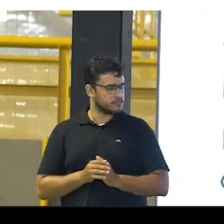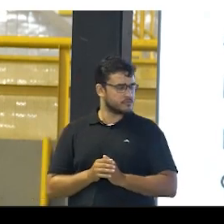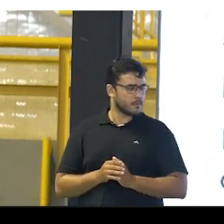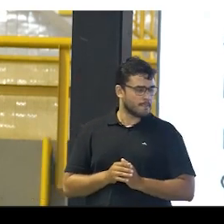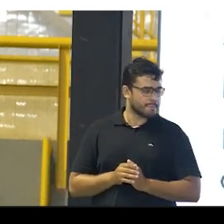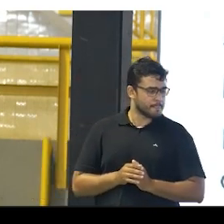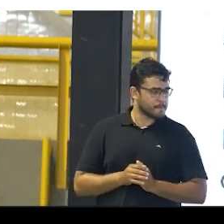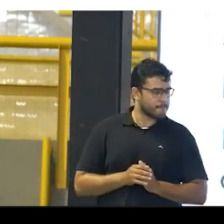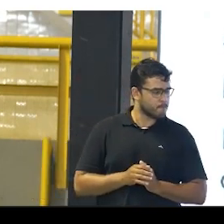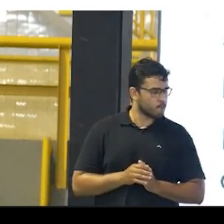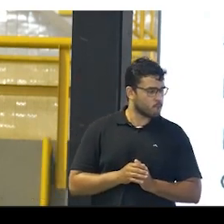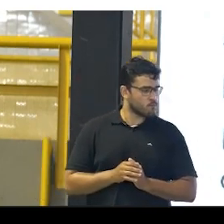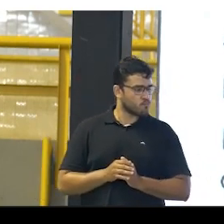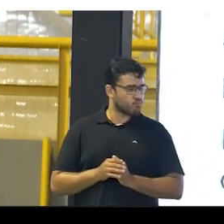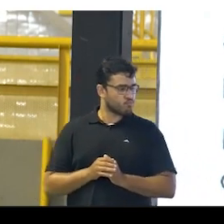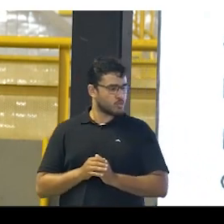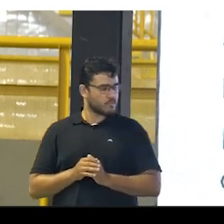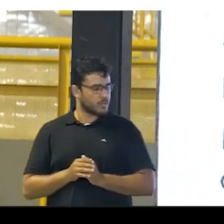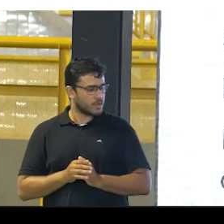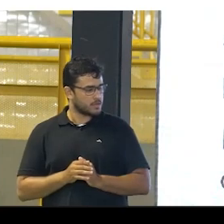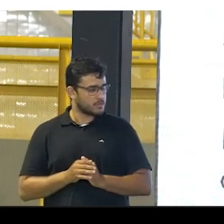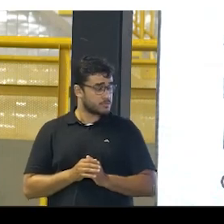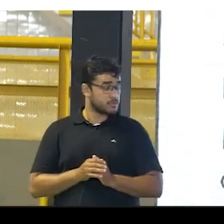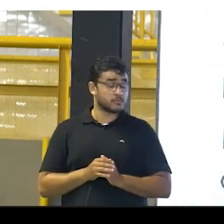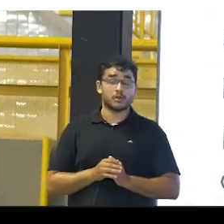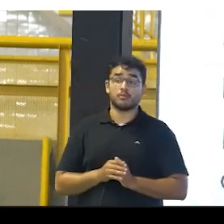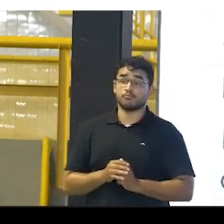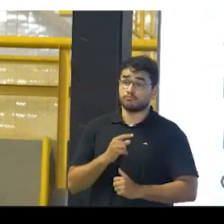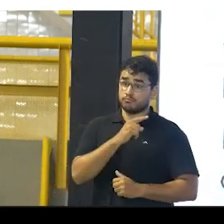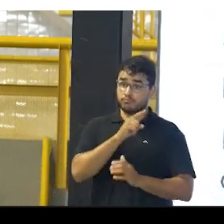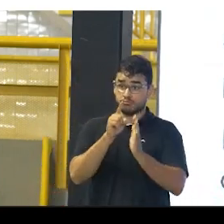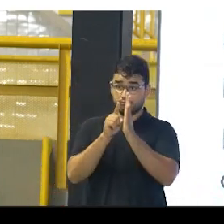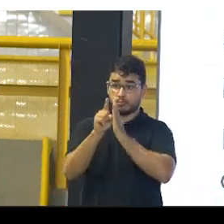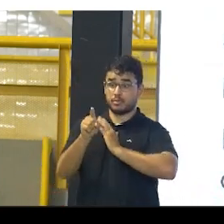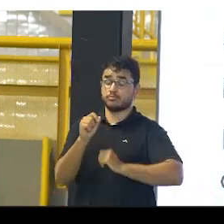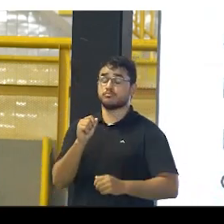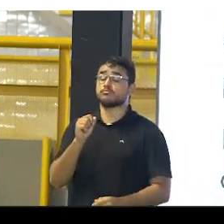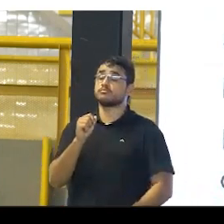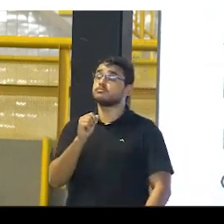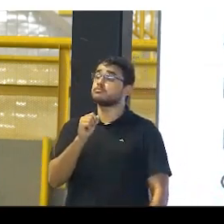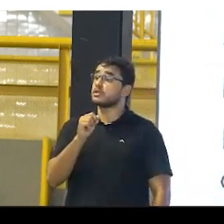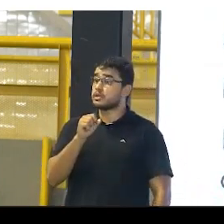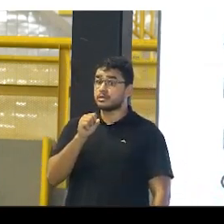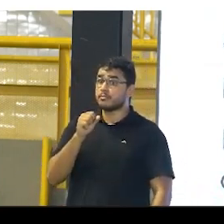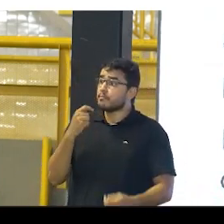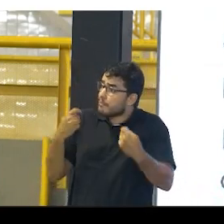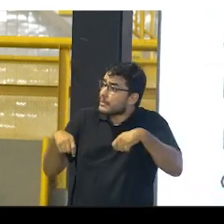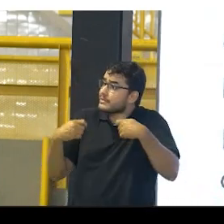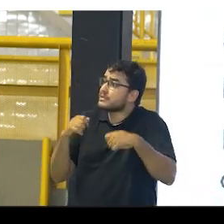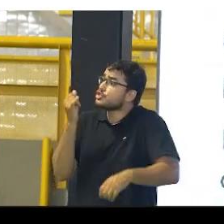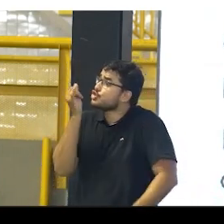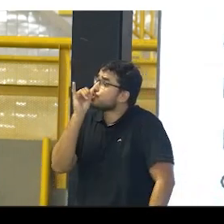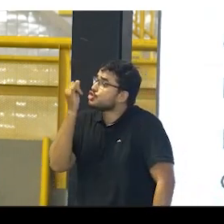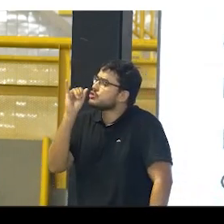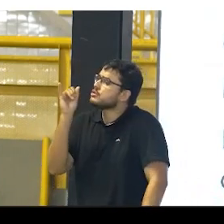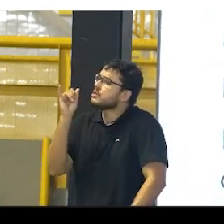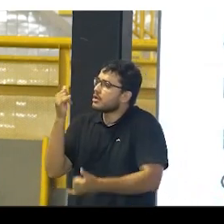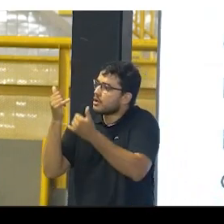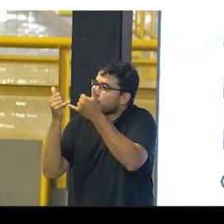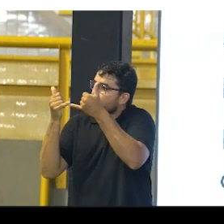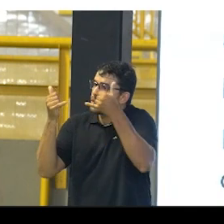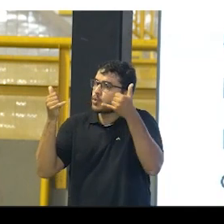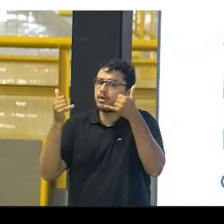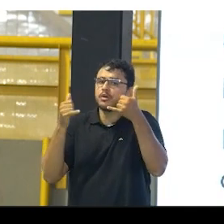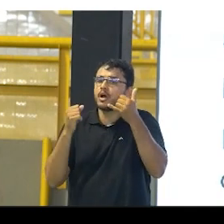residencial no consumo total de energia, por isso, pessoal, que energia é fator de produção. Sem energia você não tem indústria, não tem